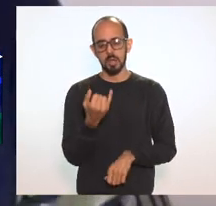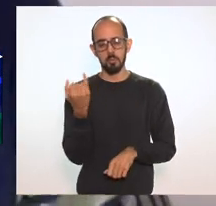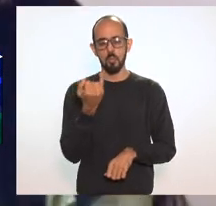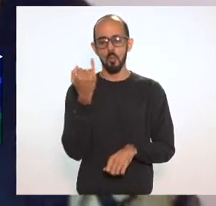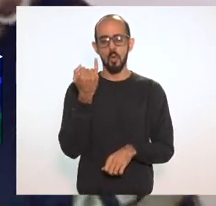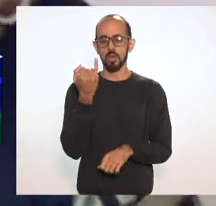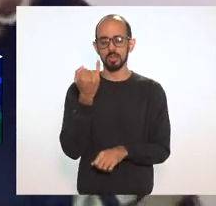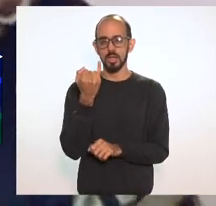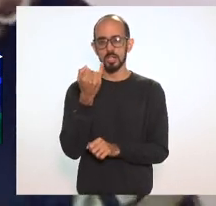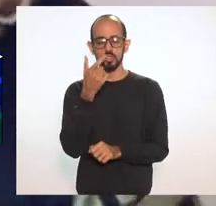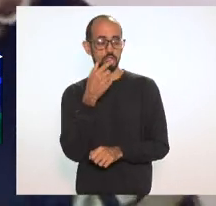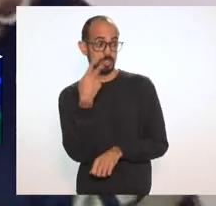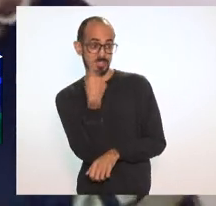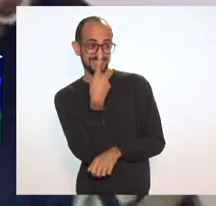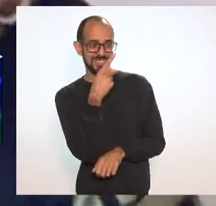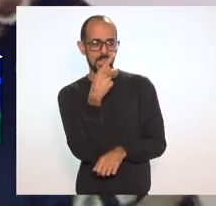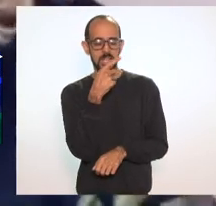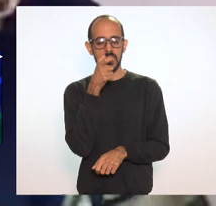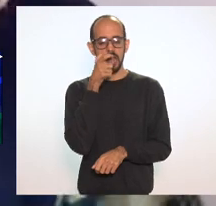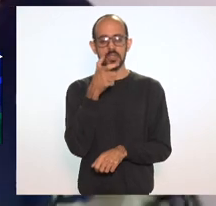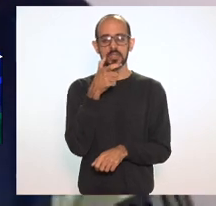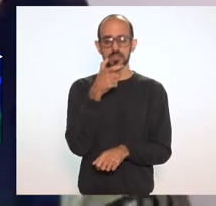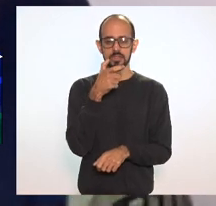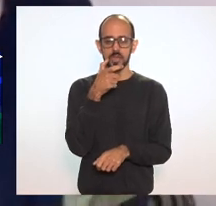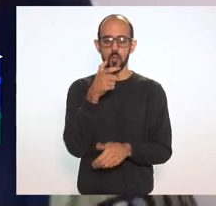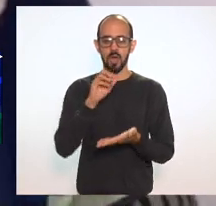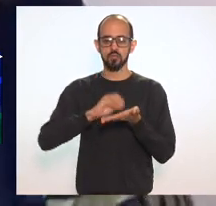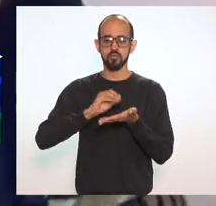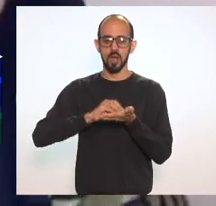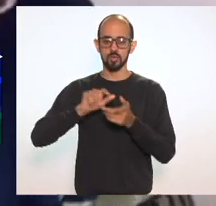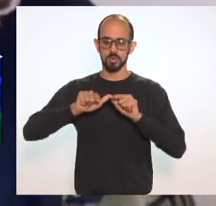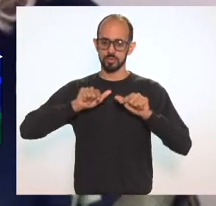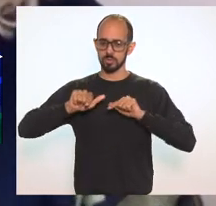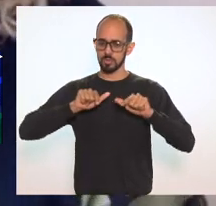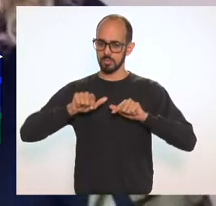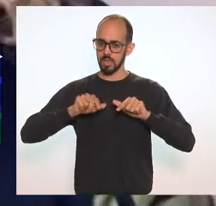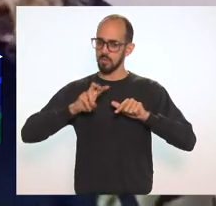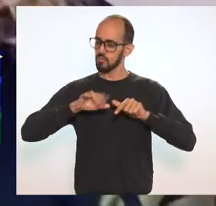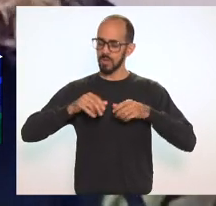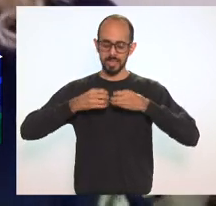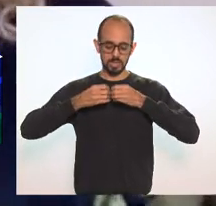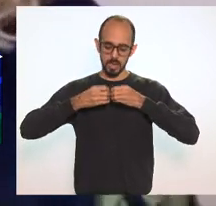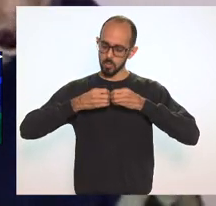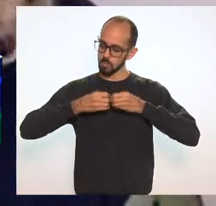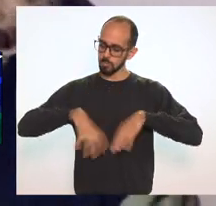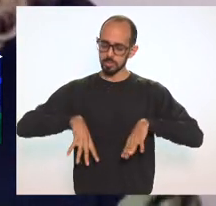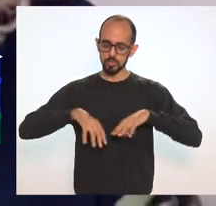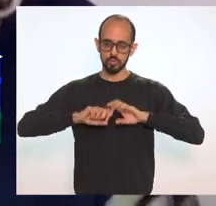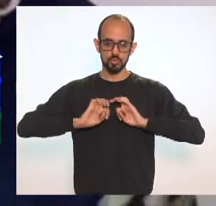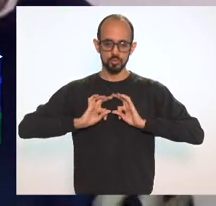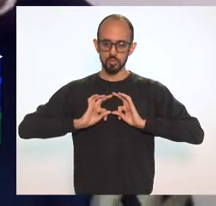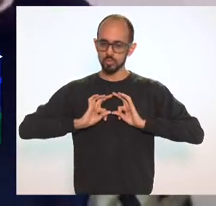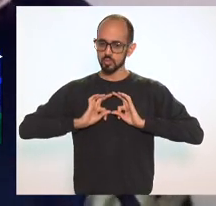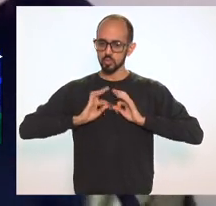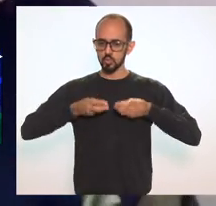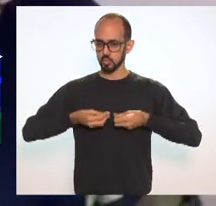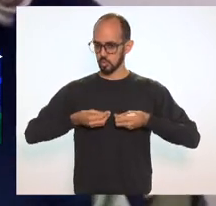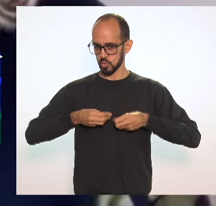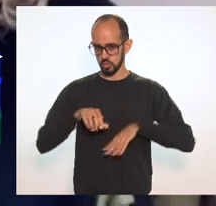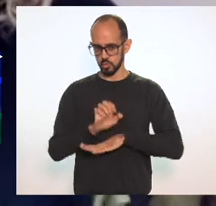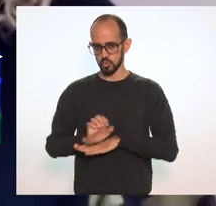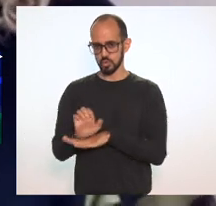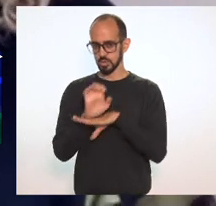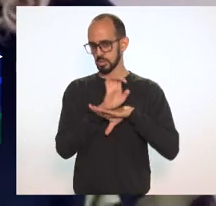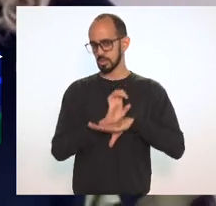aumento da Fome o desemprego no nosso país vai ter colapso não apenas no estado do Rio de Janeiro demais em diversos estados